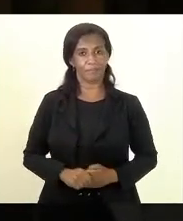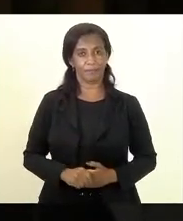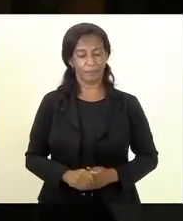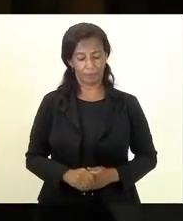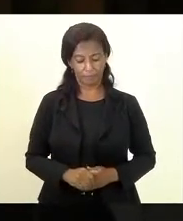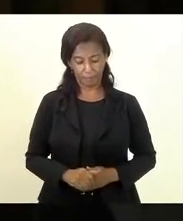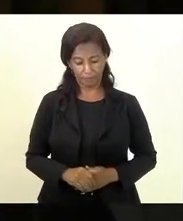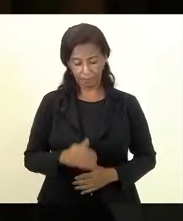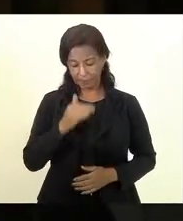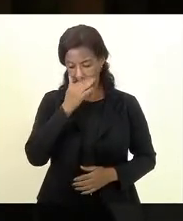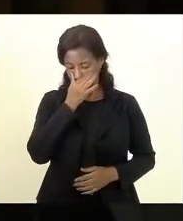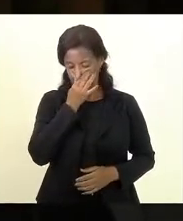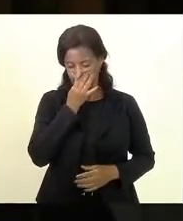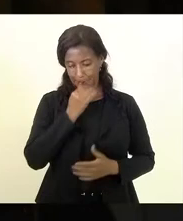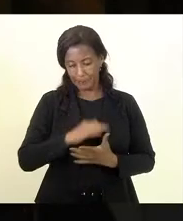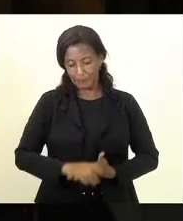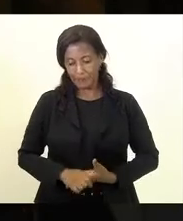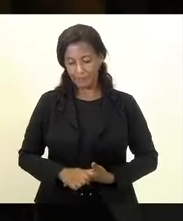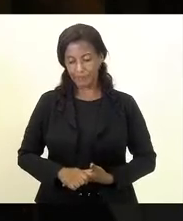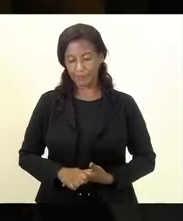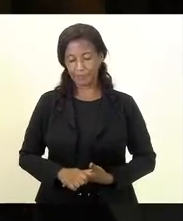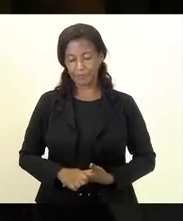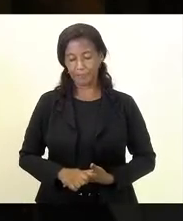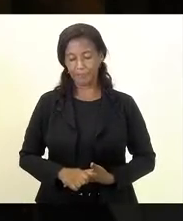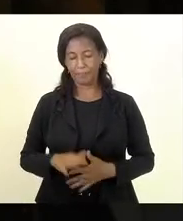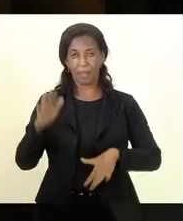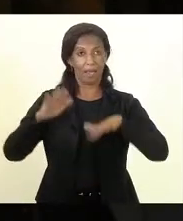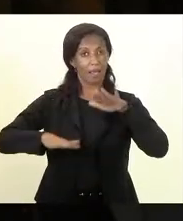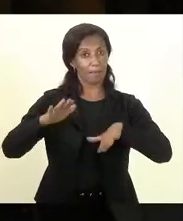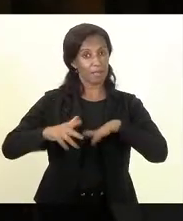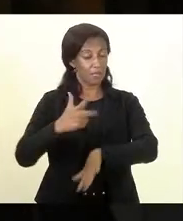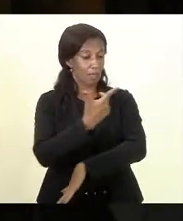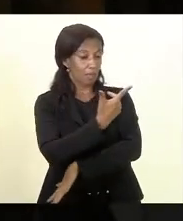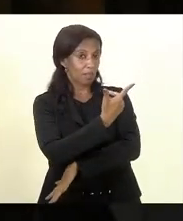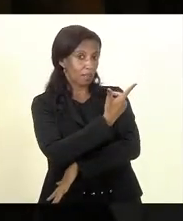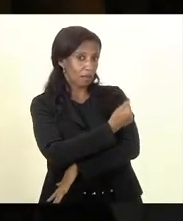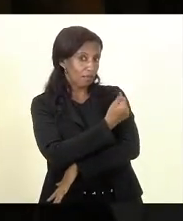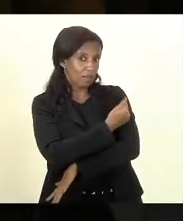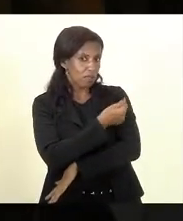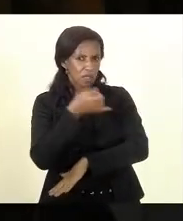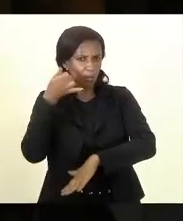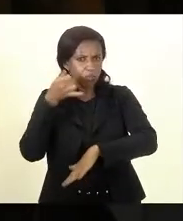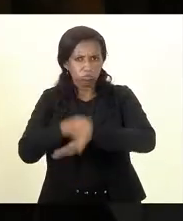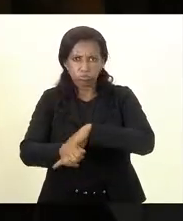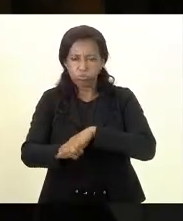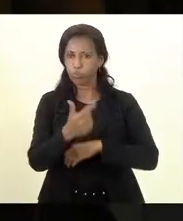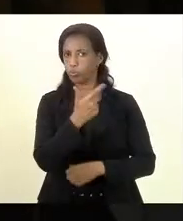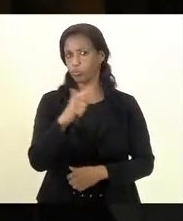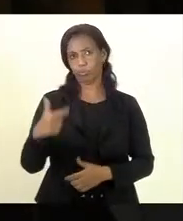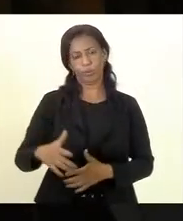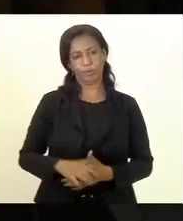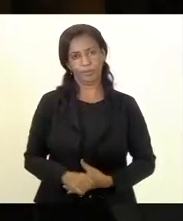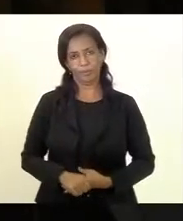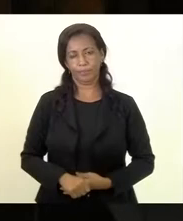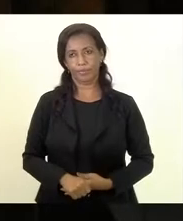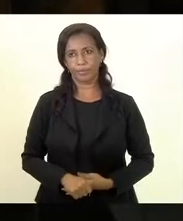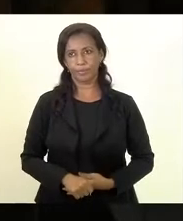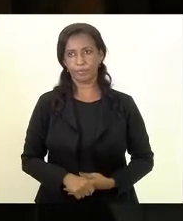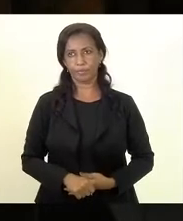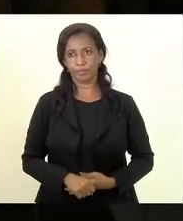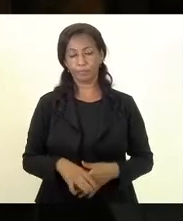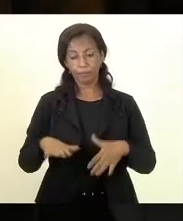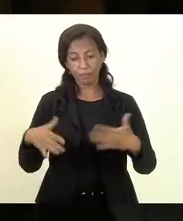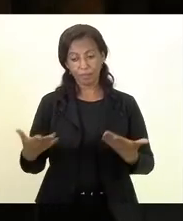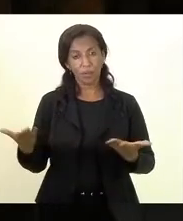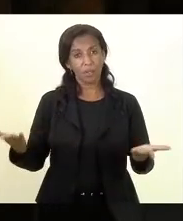Apesar da vacina não ser uma prevenção que não falhe. Né? Então, é